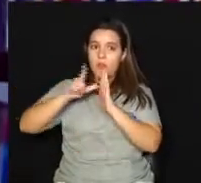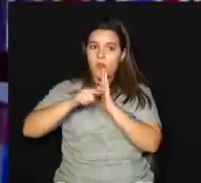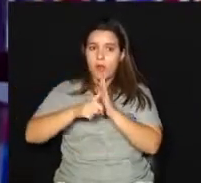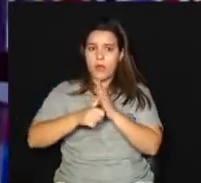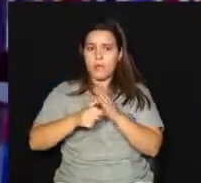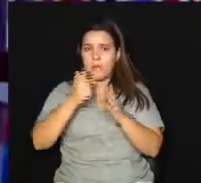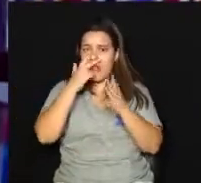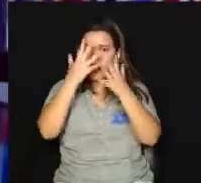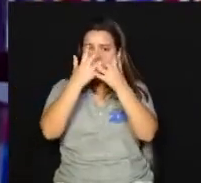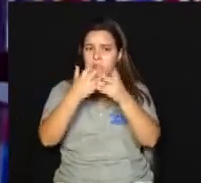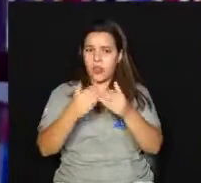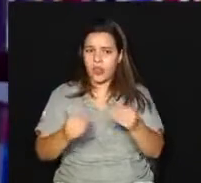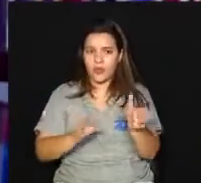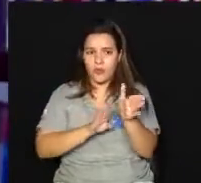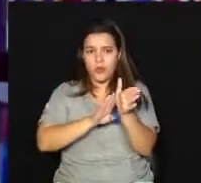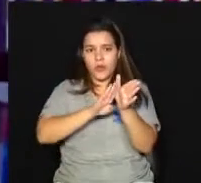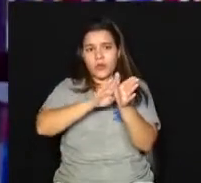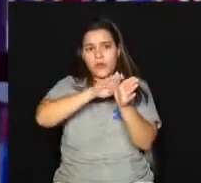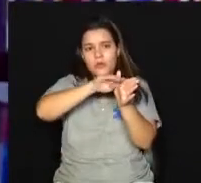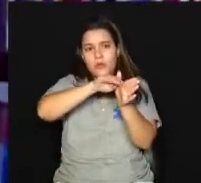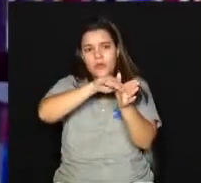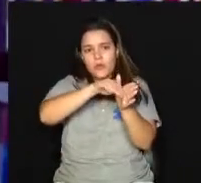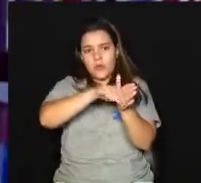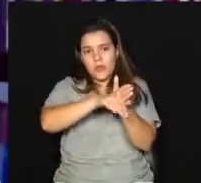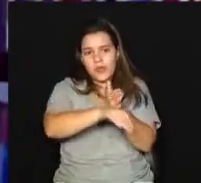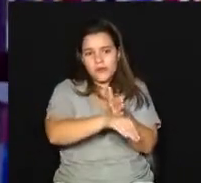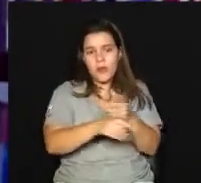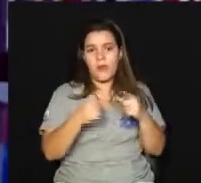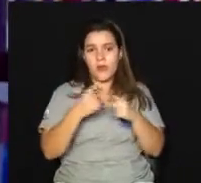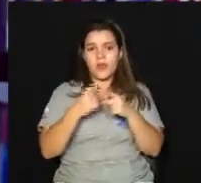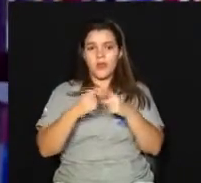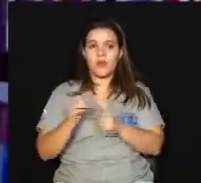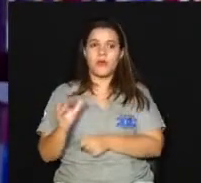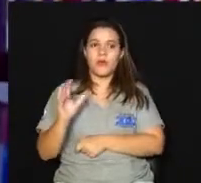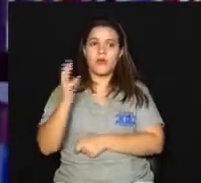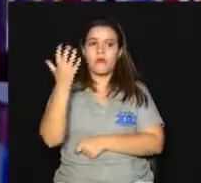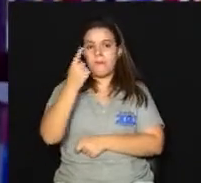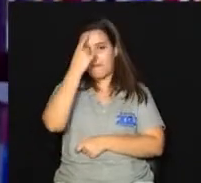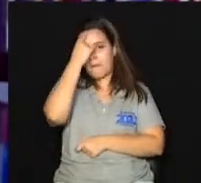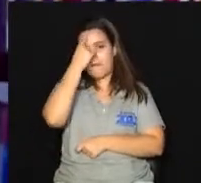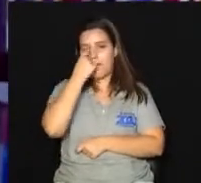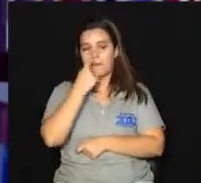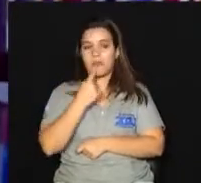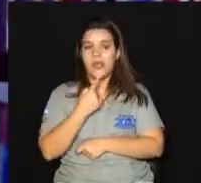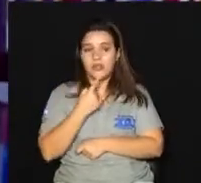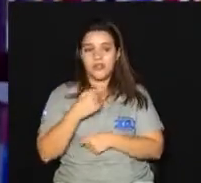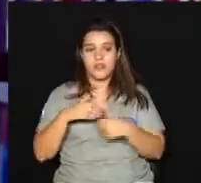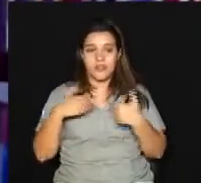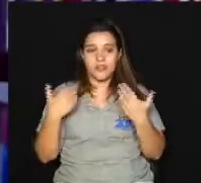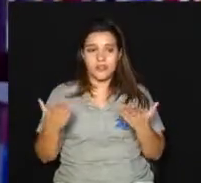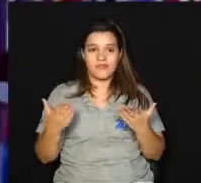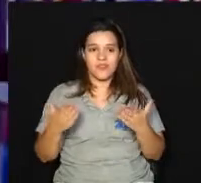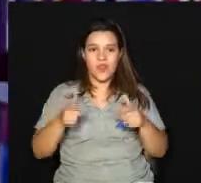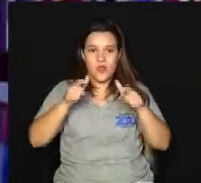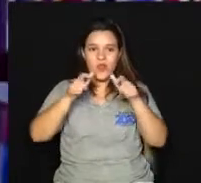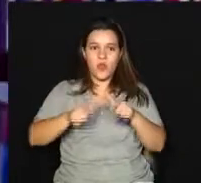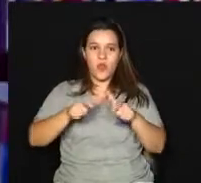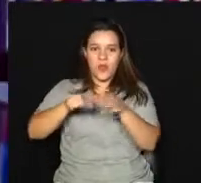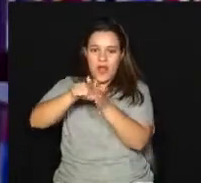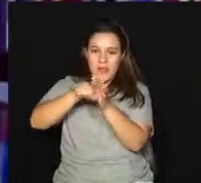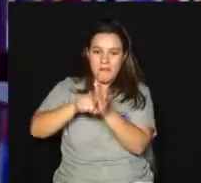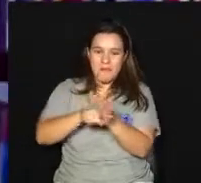foi se desfazendo, mas era resultado exatamente desse perfil da localização